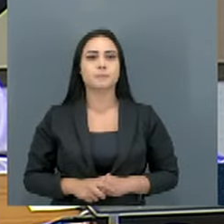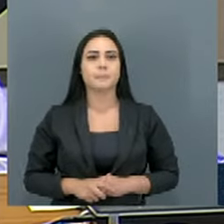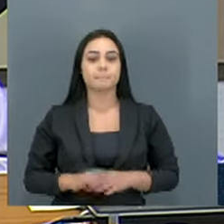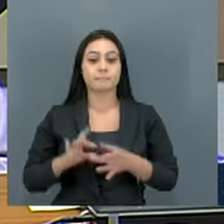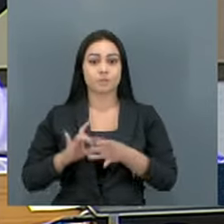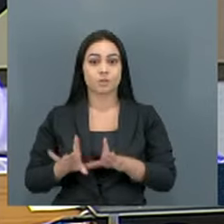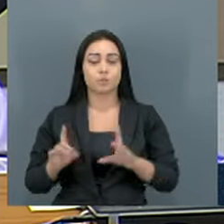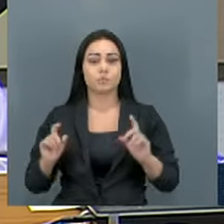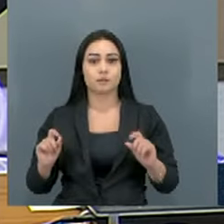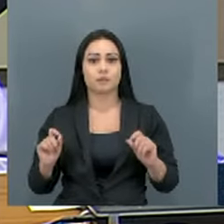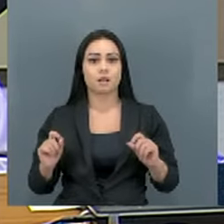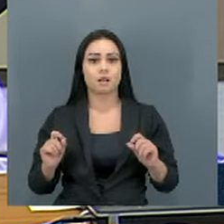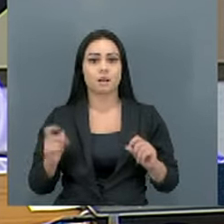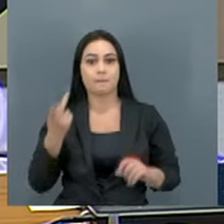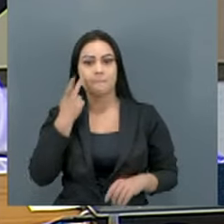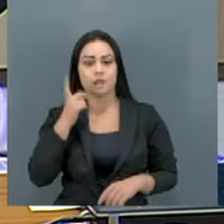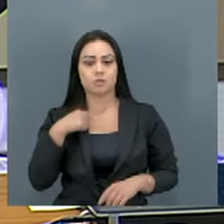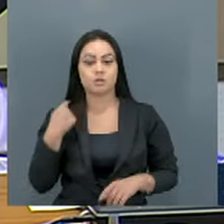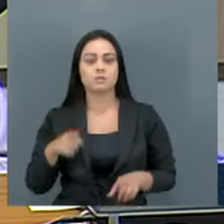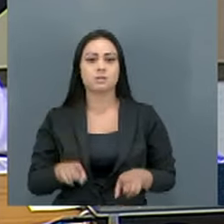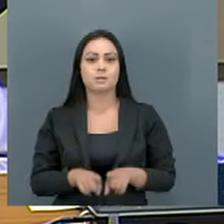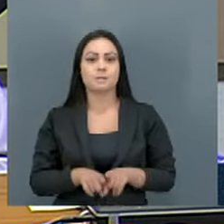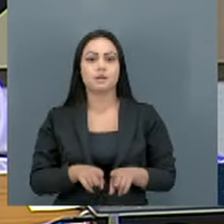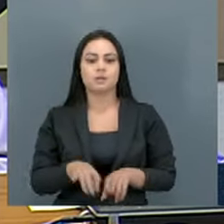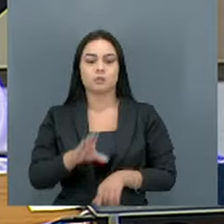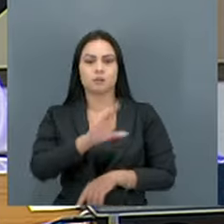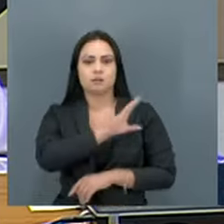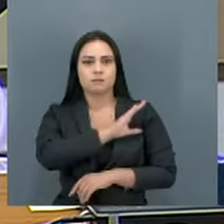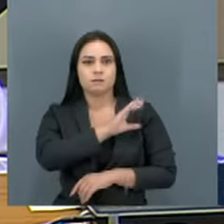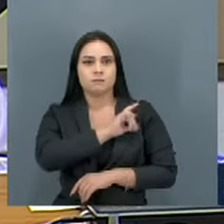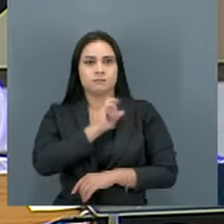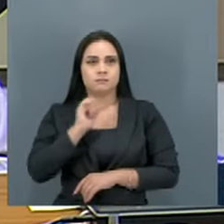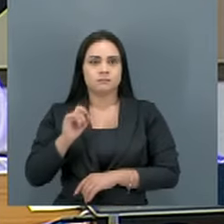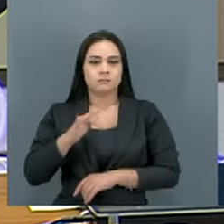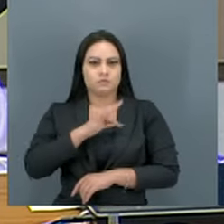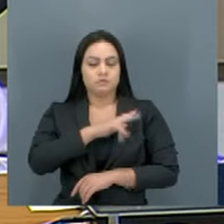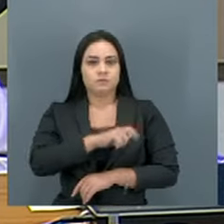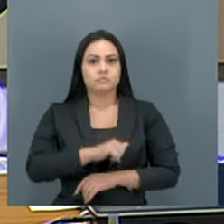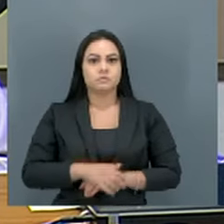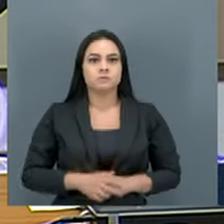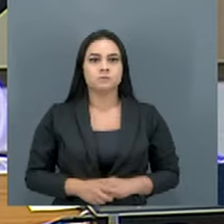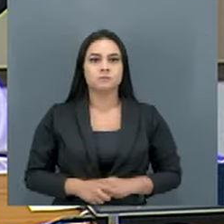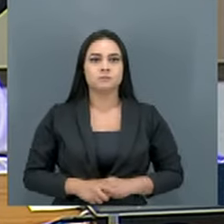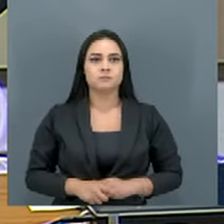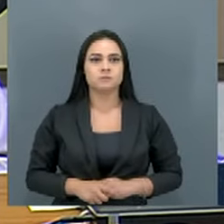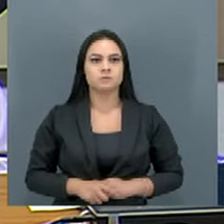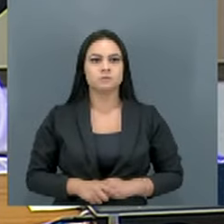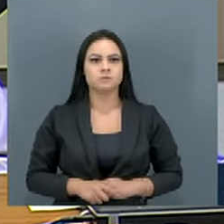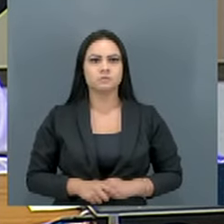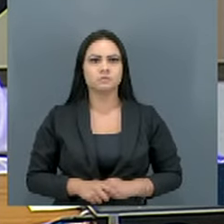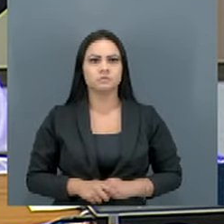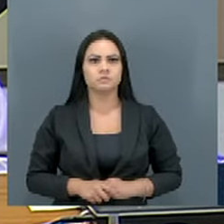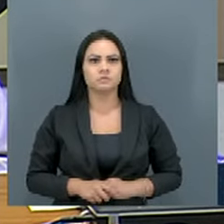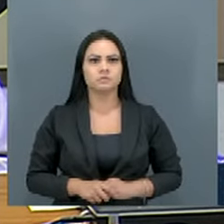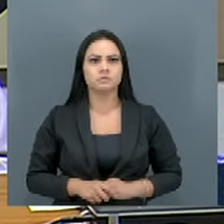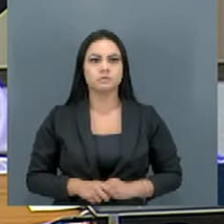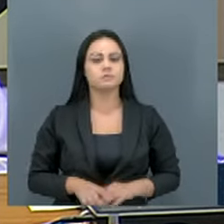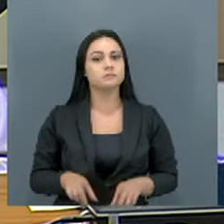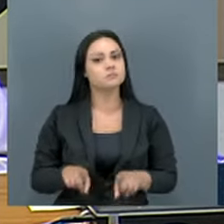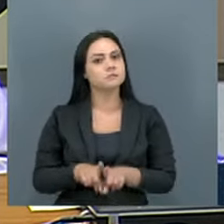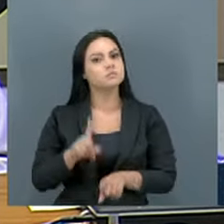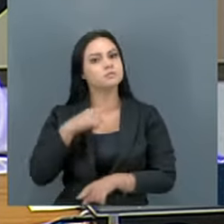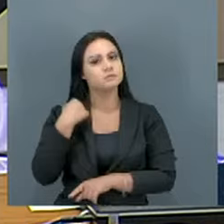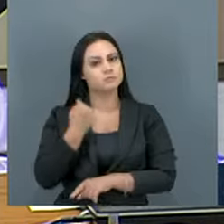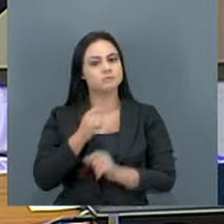Deixou para nós também na coordenação da FUNAI, de Barra do Garça. Também nós somos